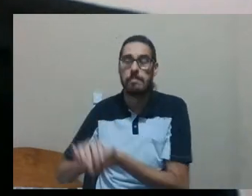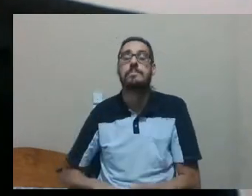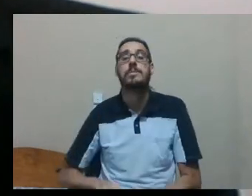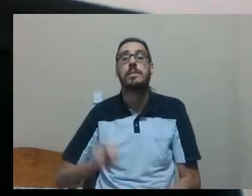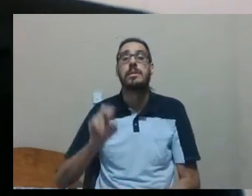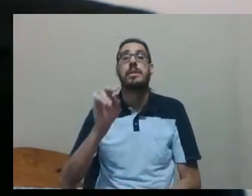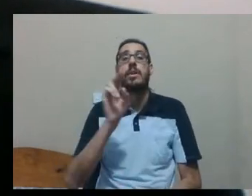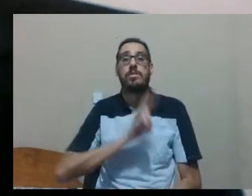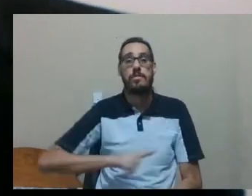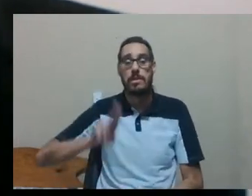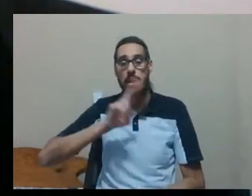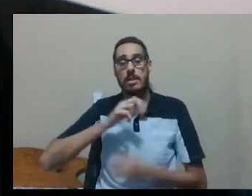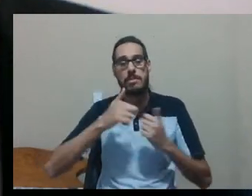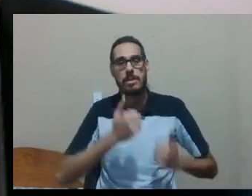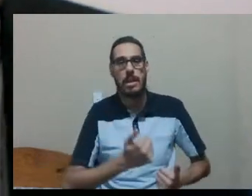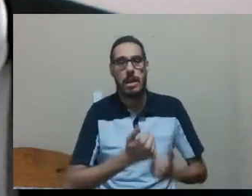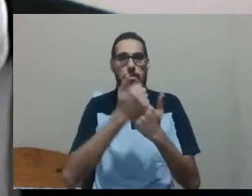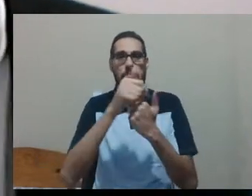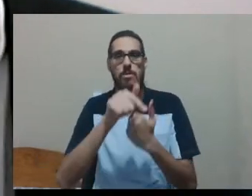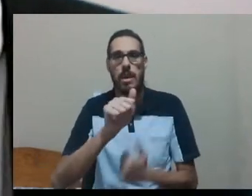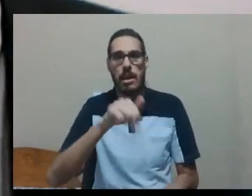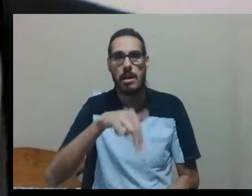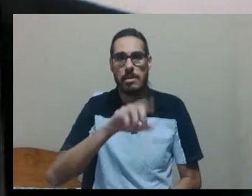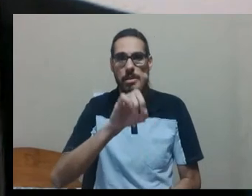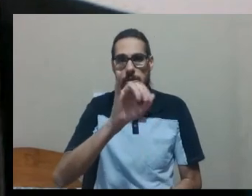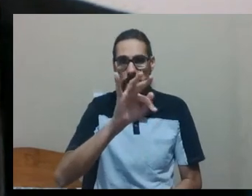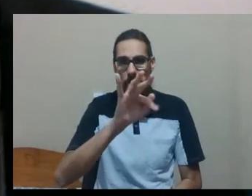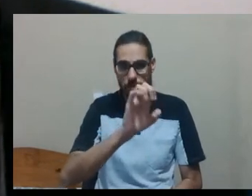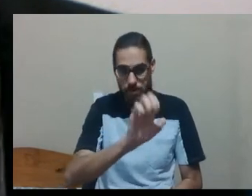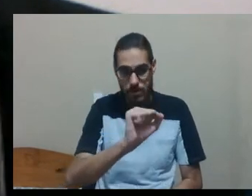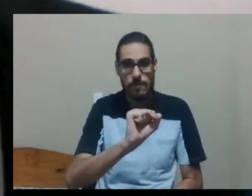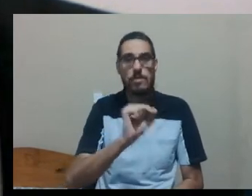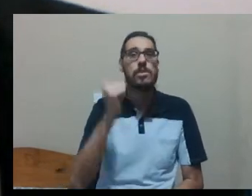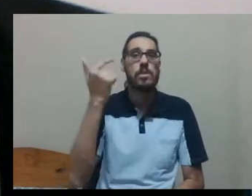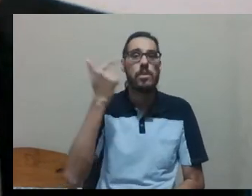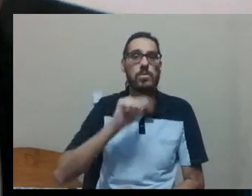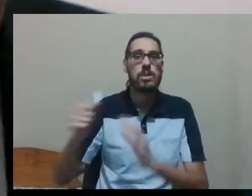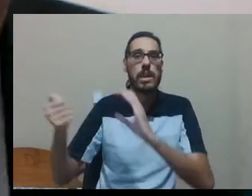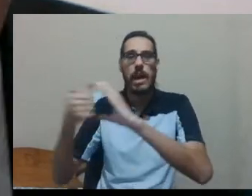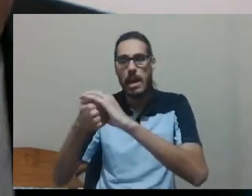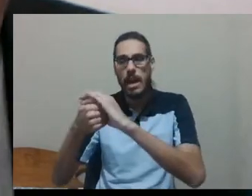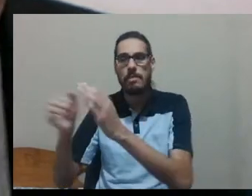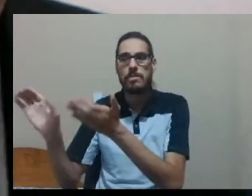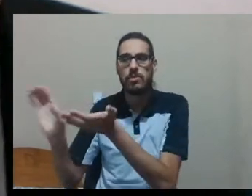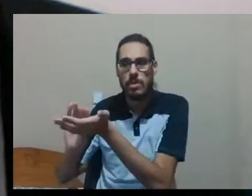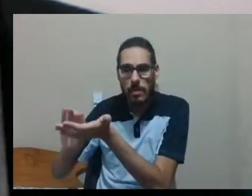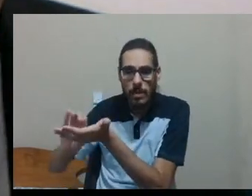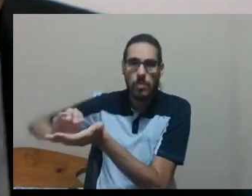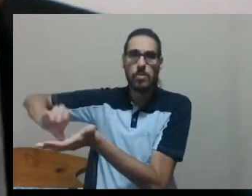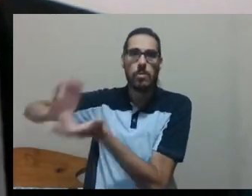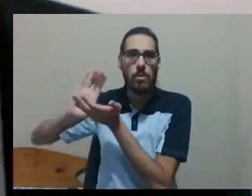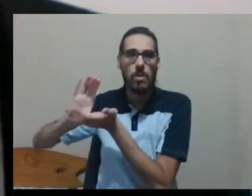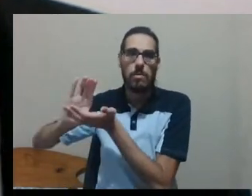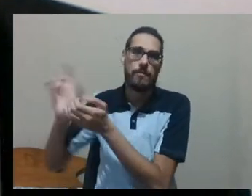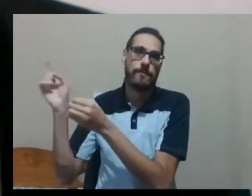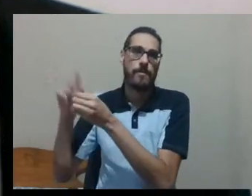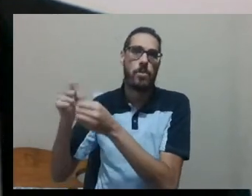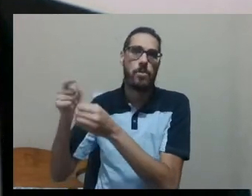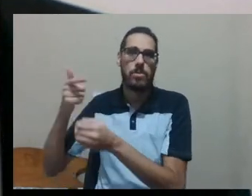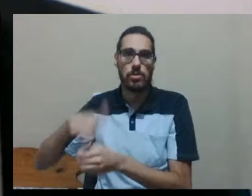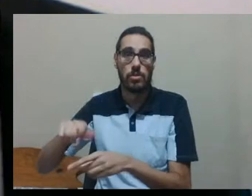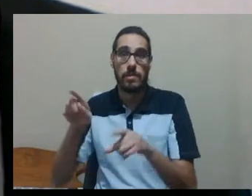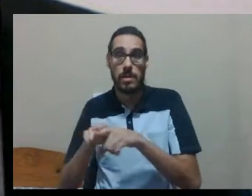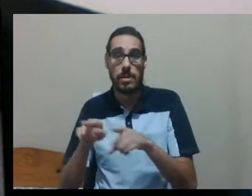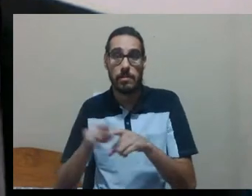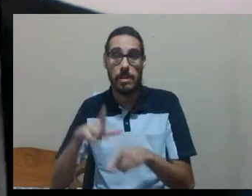Andifes para que o orçamento da CAPES seja plenamente restabelecido e para que haja bolsas em todas as áreas do